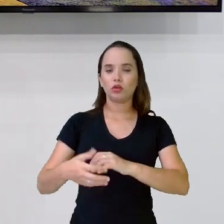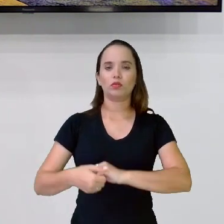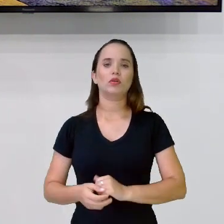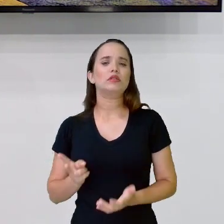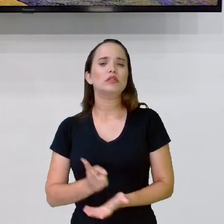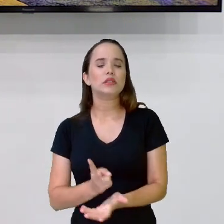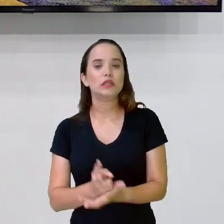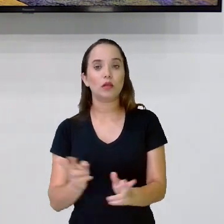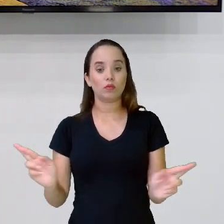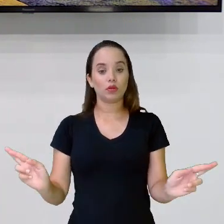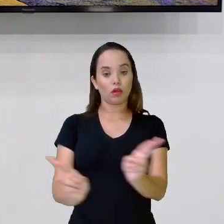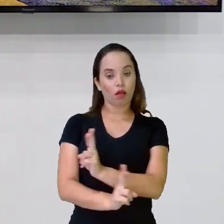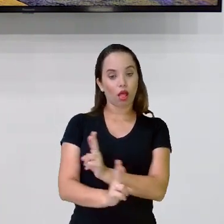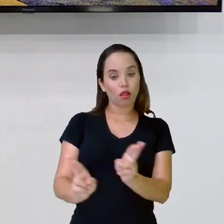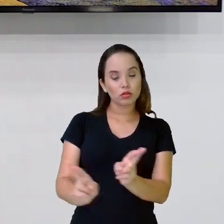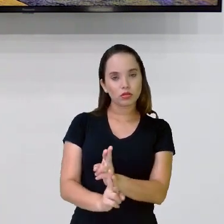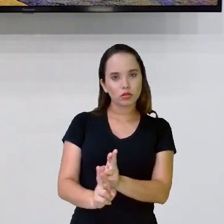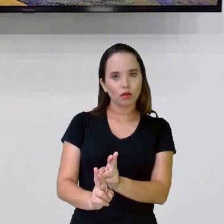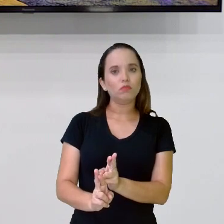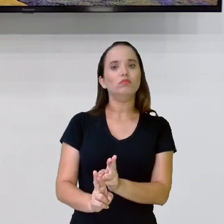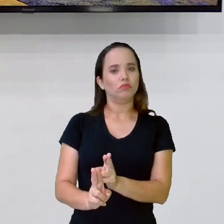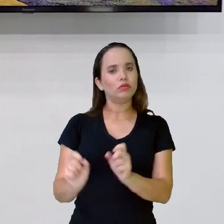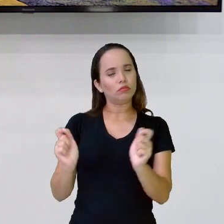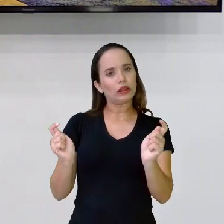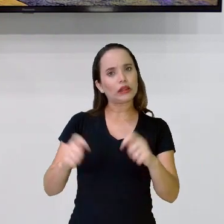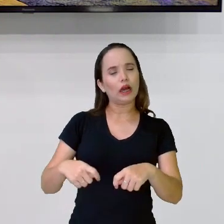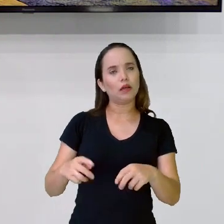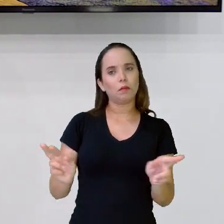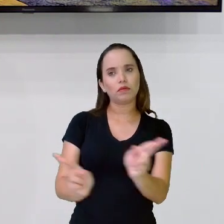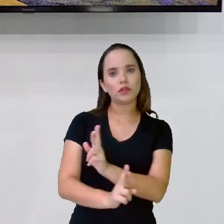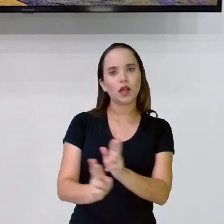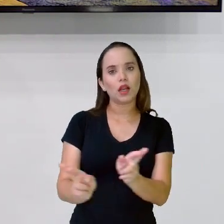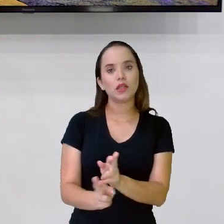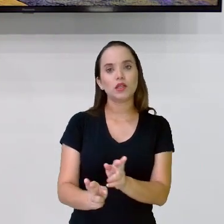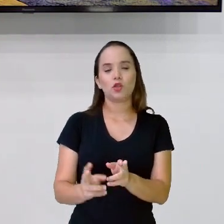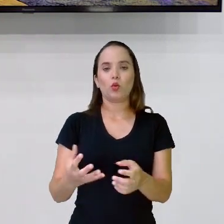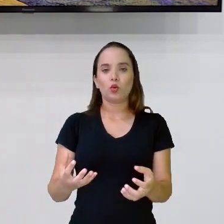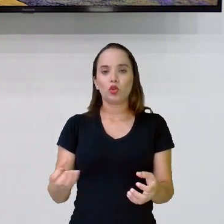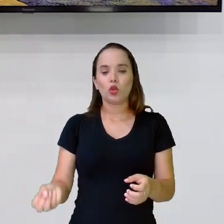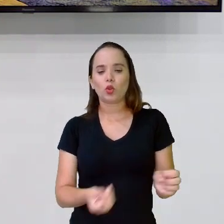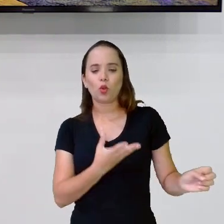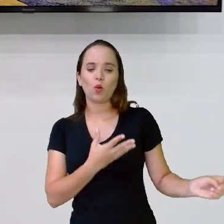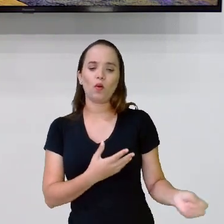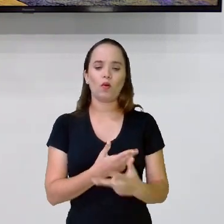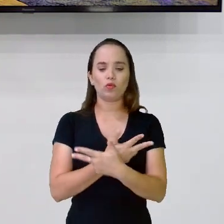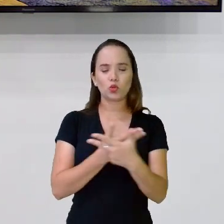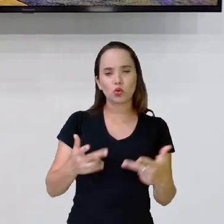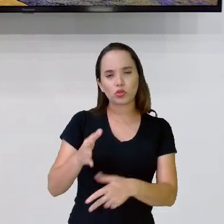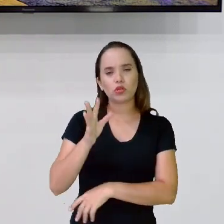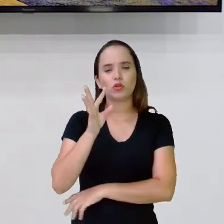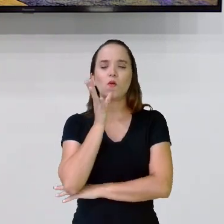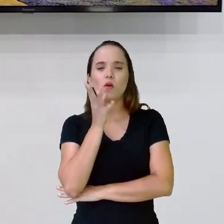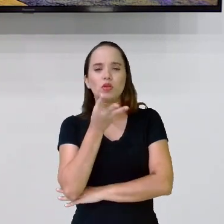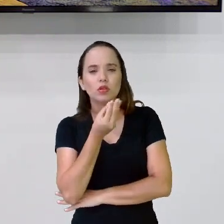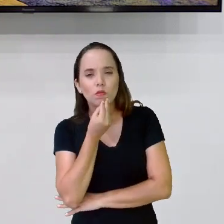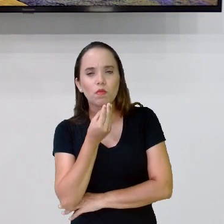sempre relaciona, a gente pode relacionar aí, né, a novas formas de saberes,